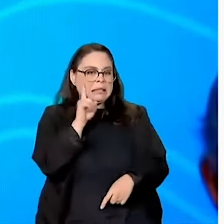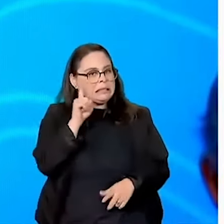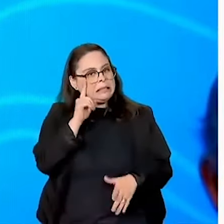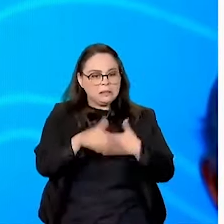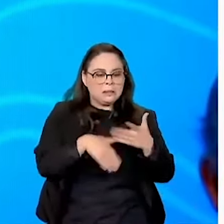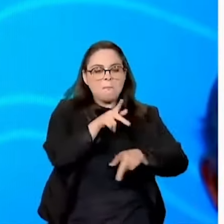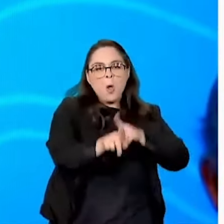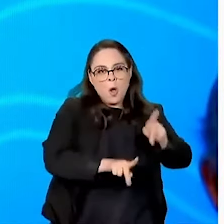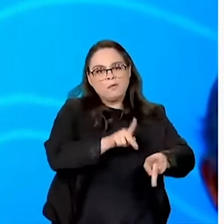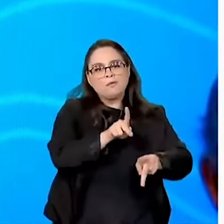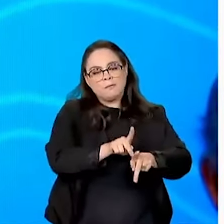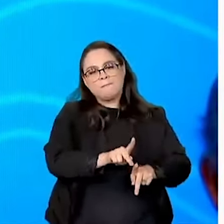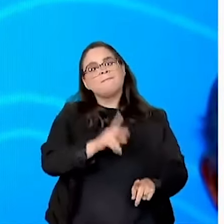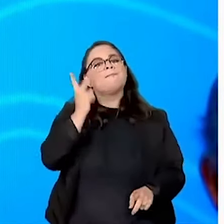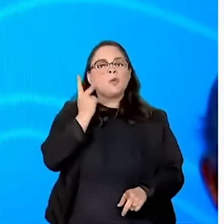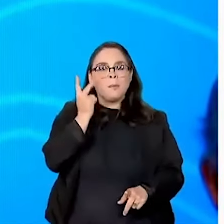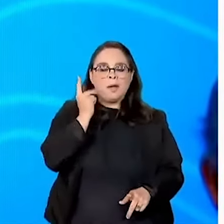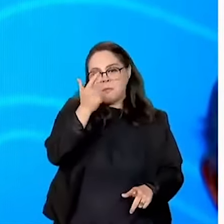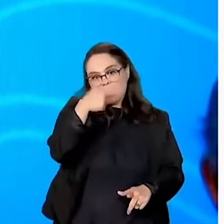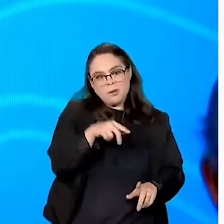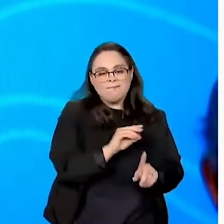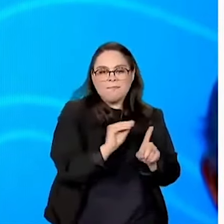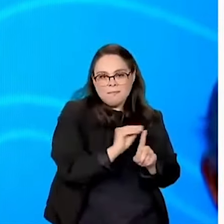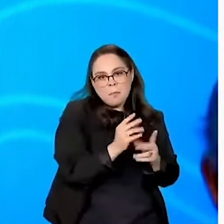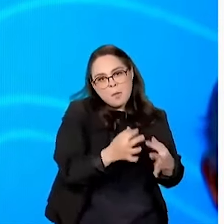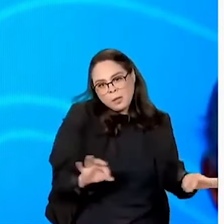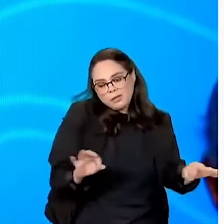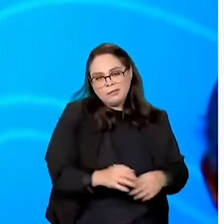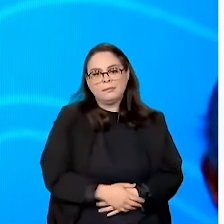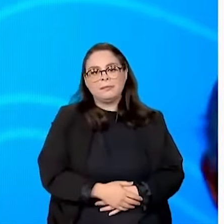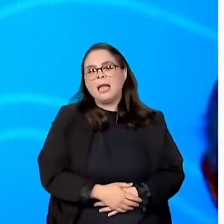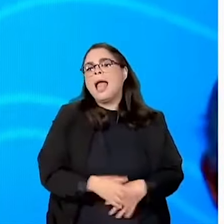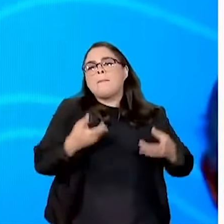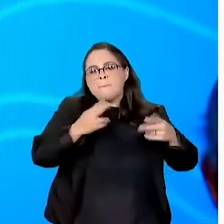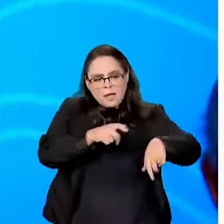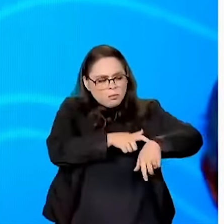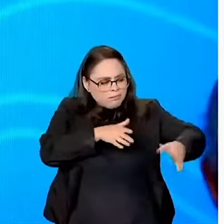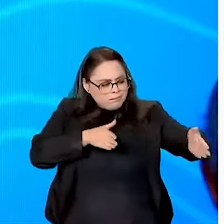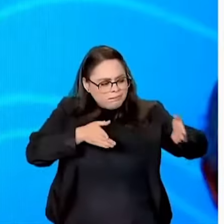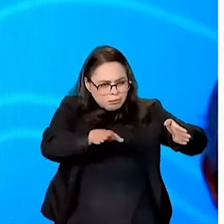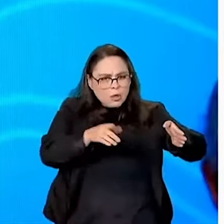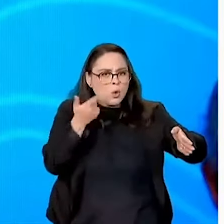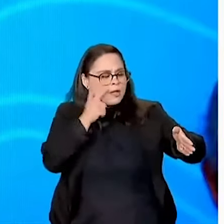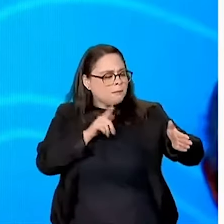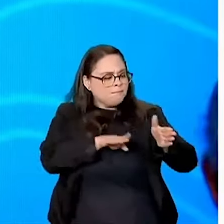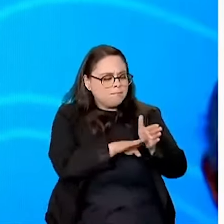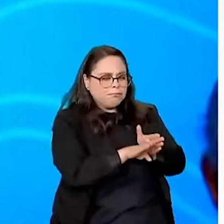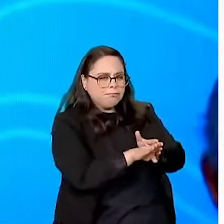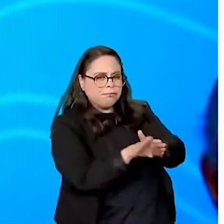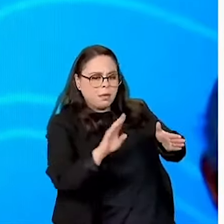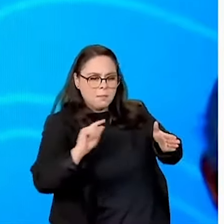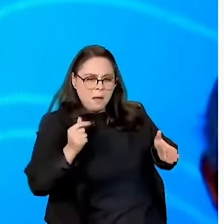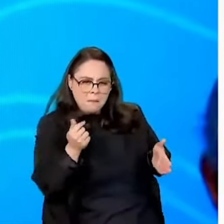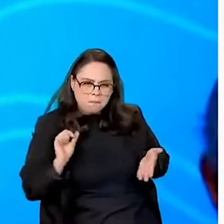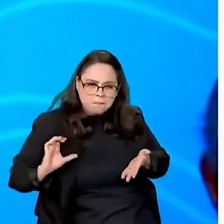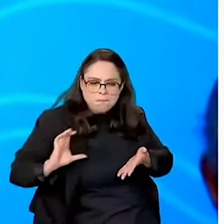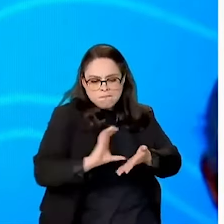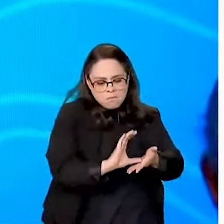nosso povo, sobretudo os mais humildes. Ao mesmo tempo, propiciamos uma escala de investimentos que